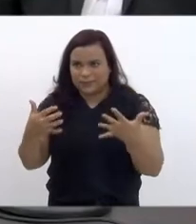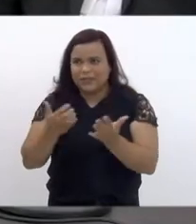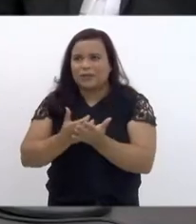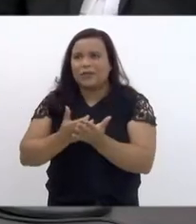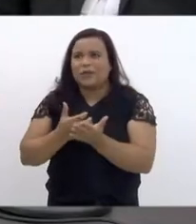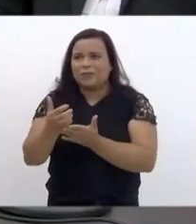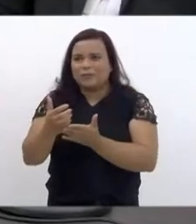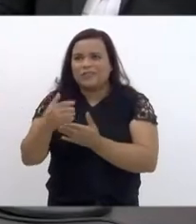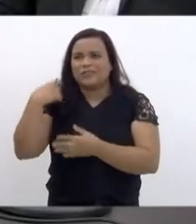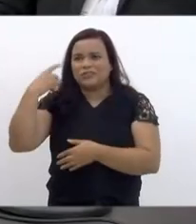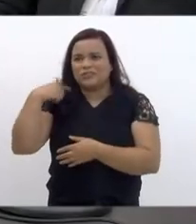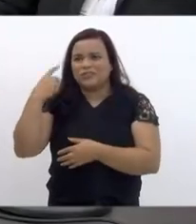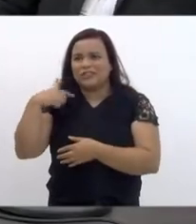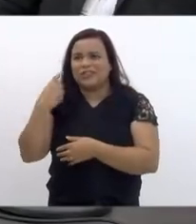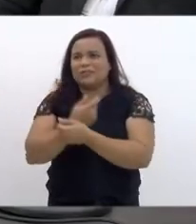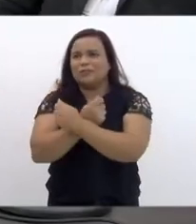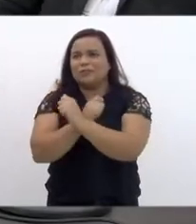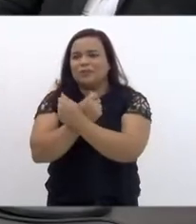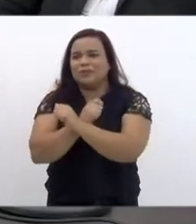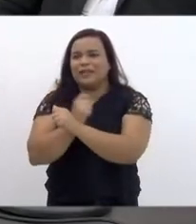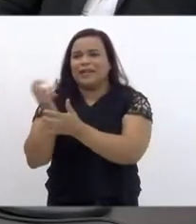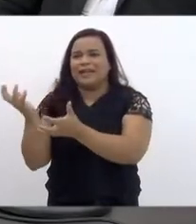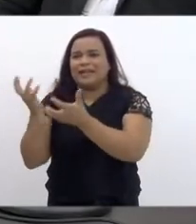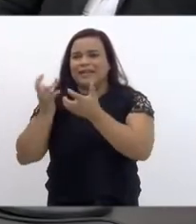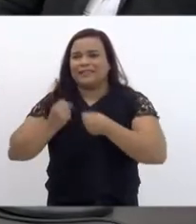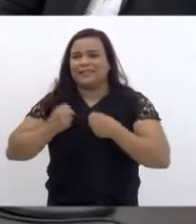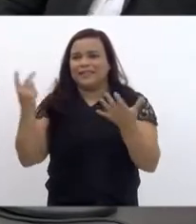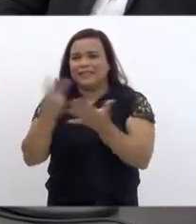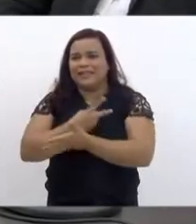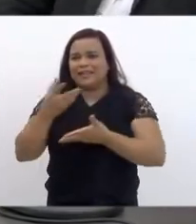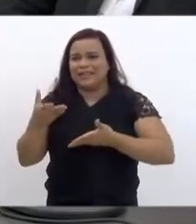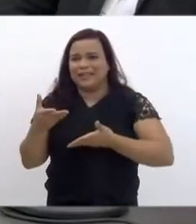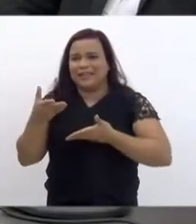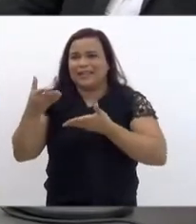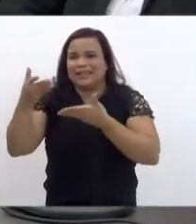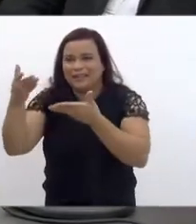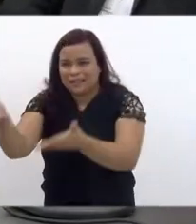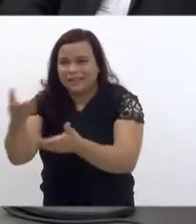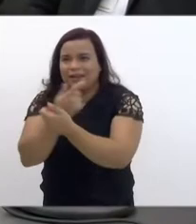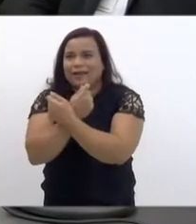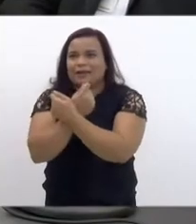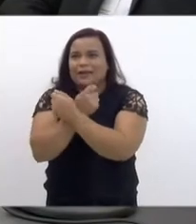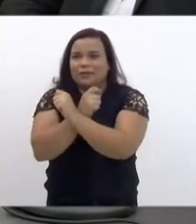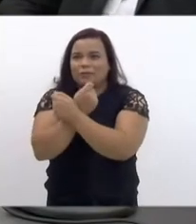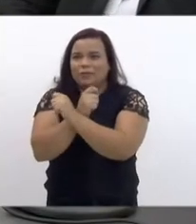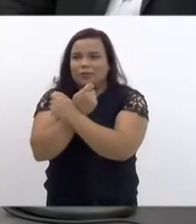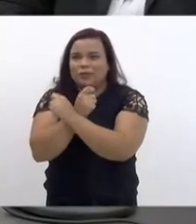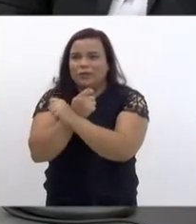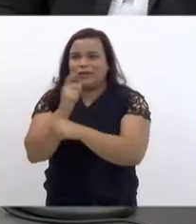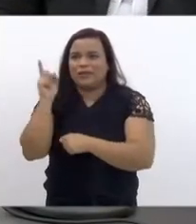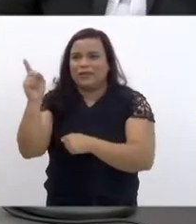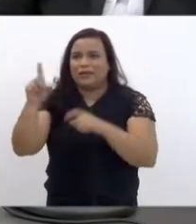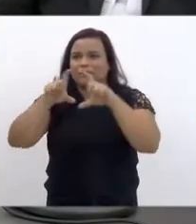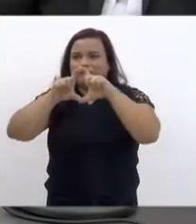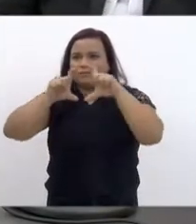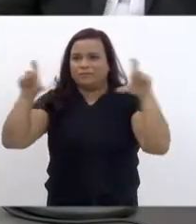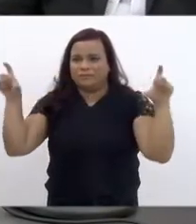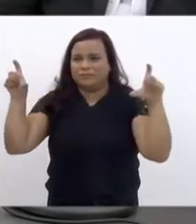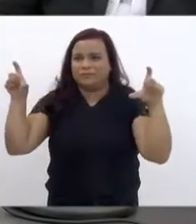PUC e deve ter recebido aquela aberração da boa-vinda do diretório da PUC, botando lá bem-vindo a